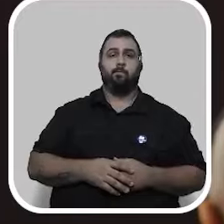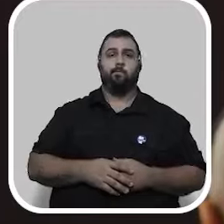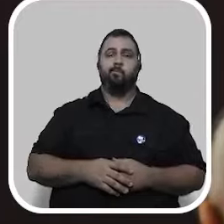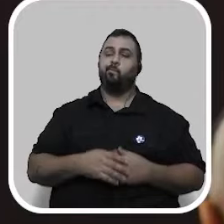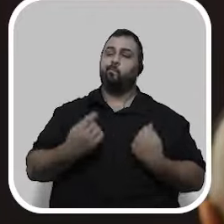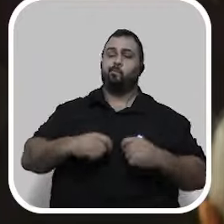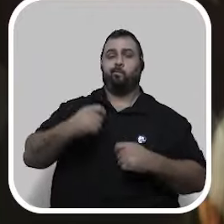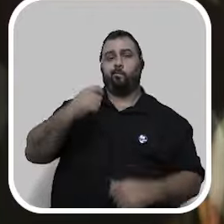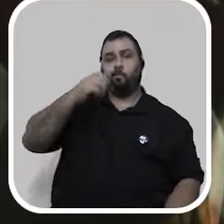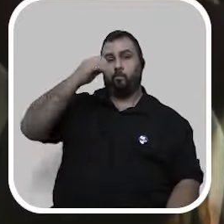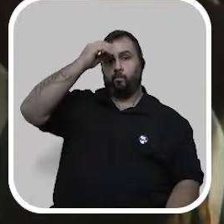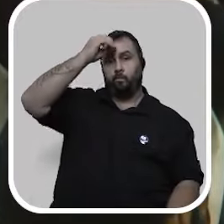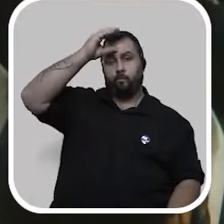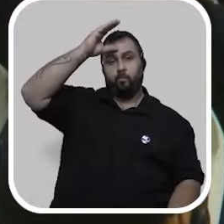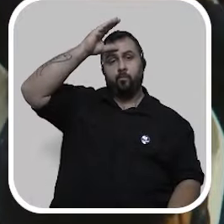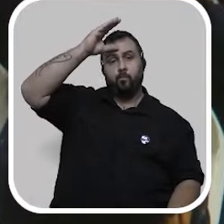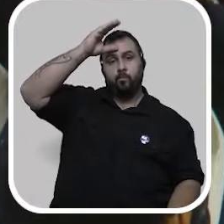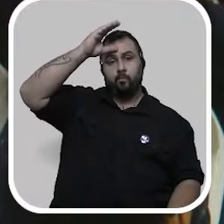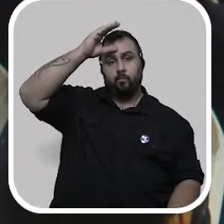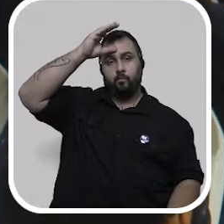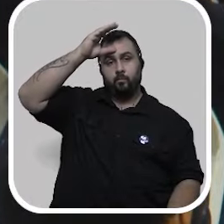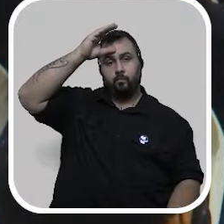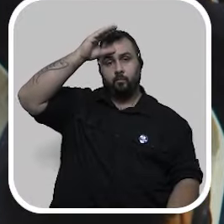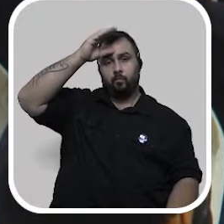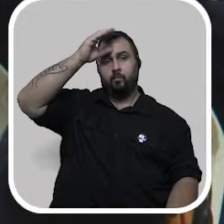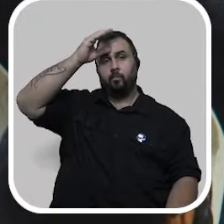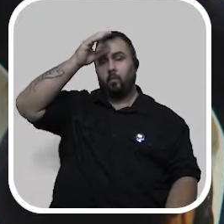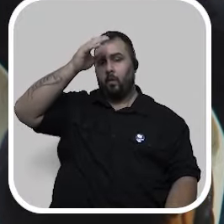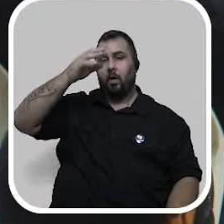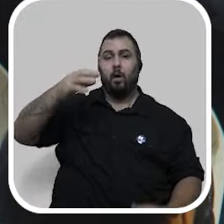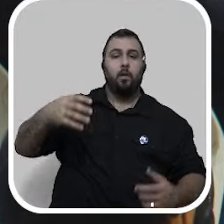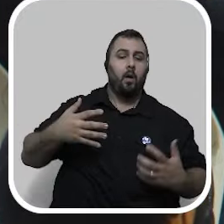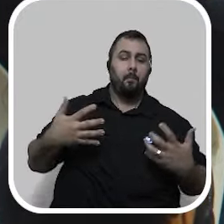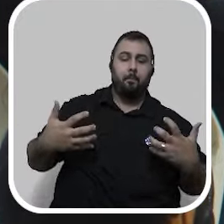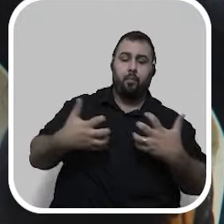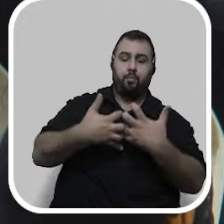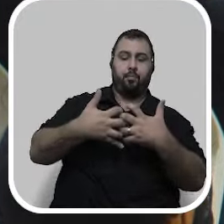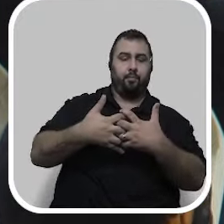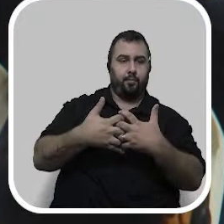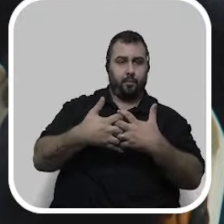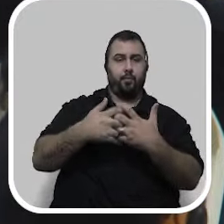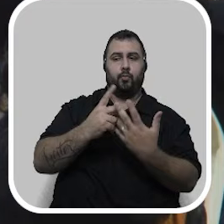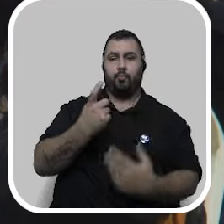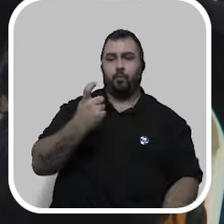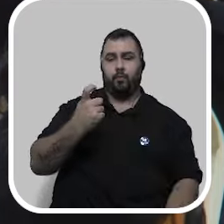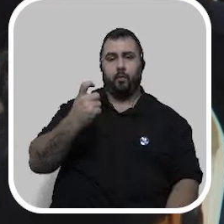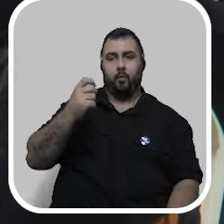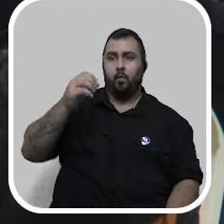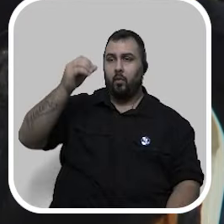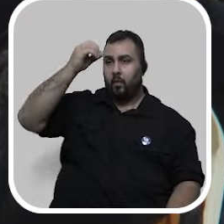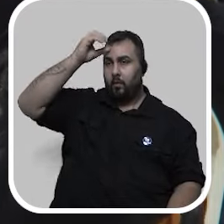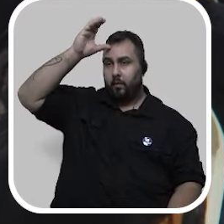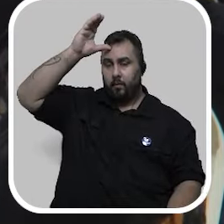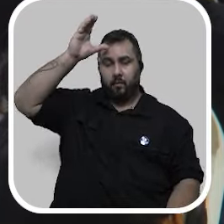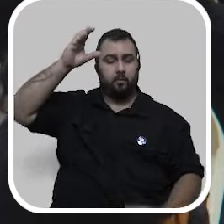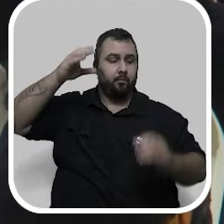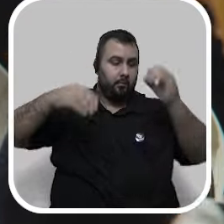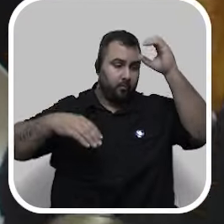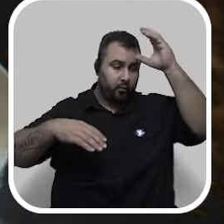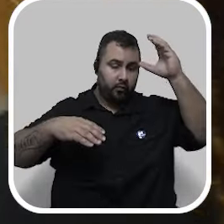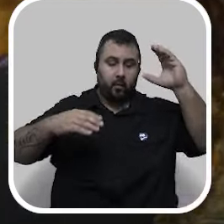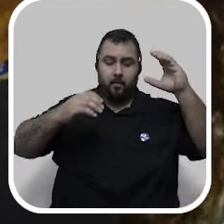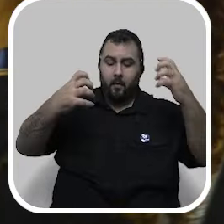conhecimento eh do entrecruzamento de um conhecimento de Parentins com o Rio de Janeiro Hoje